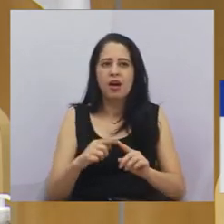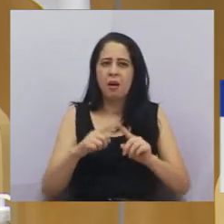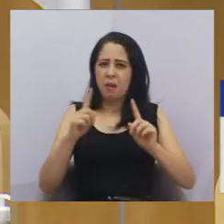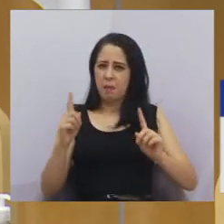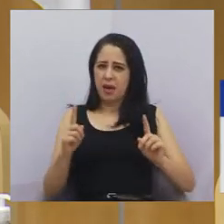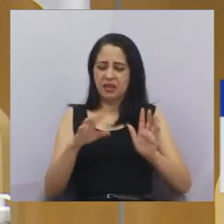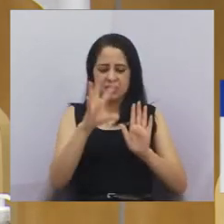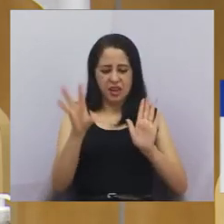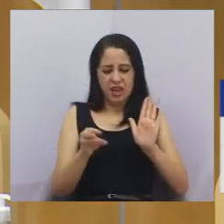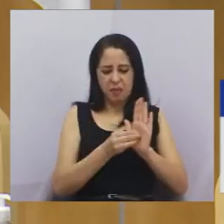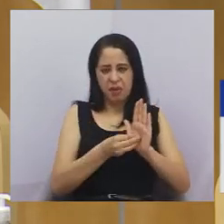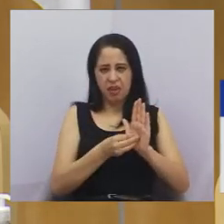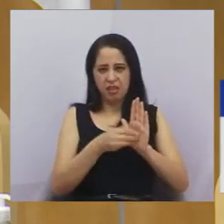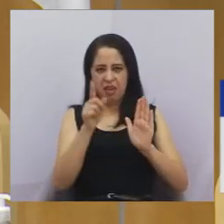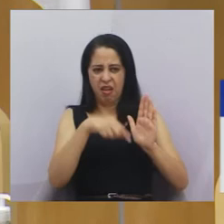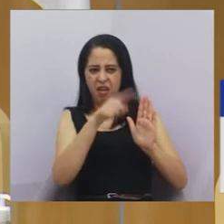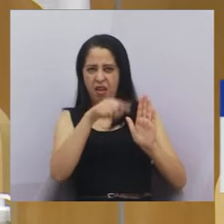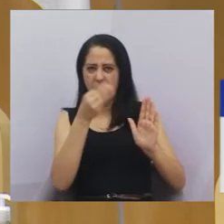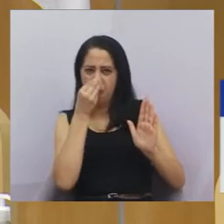uma discussão,